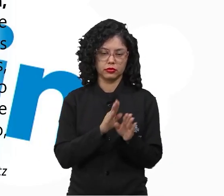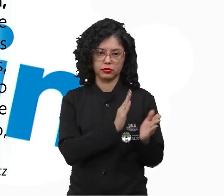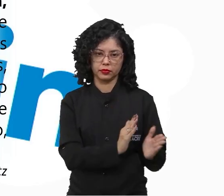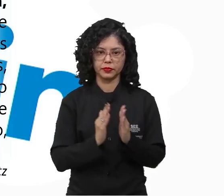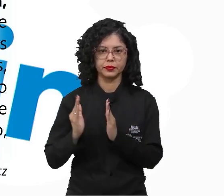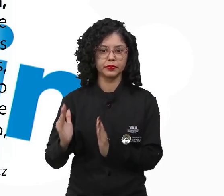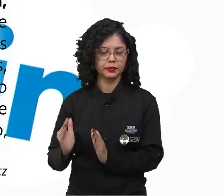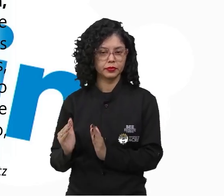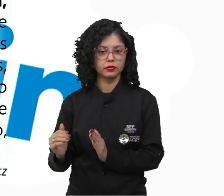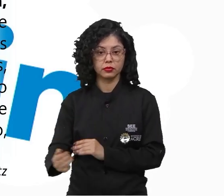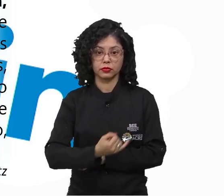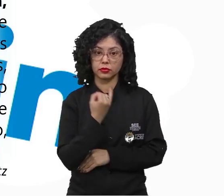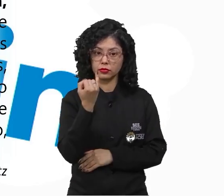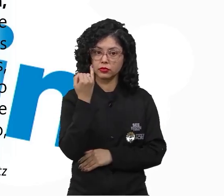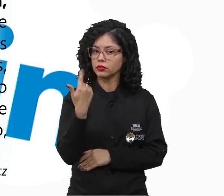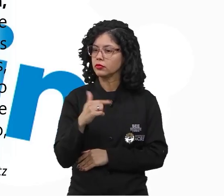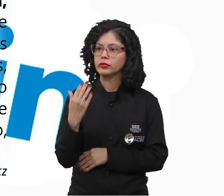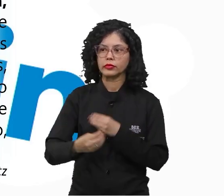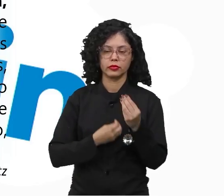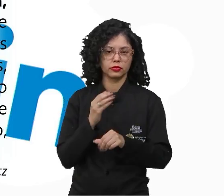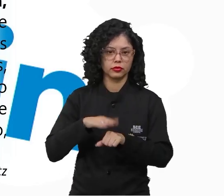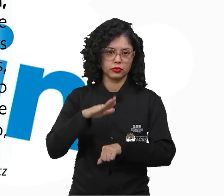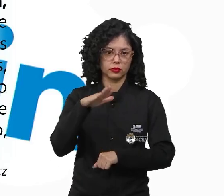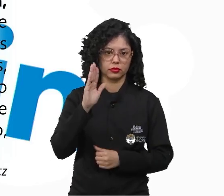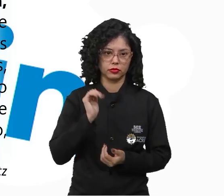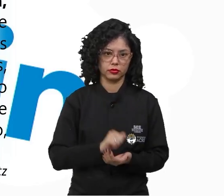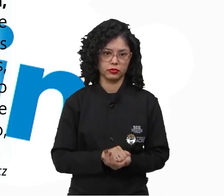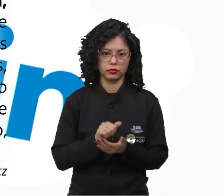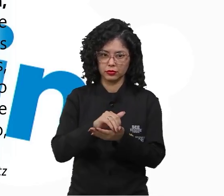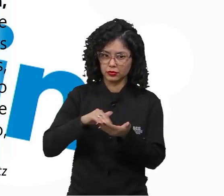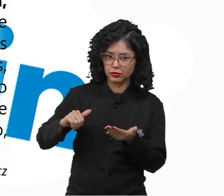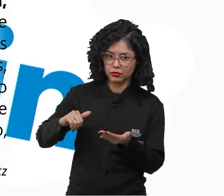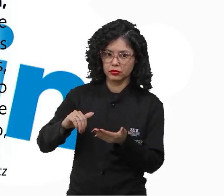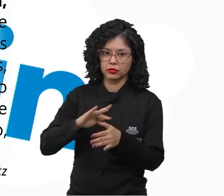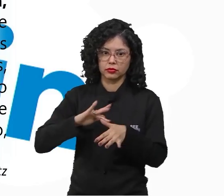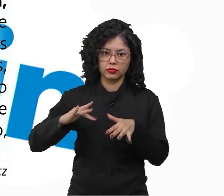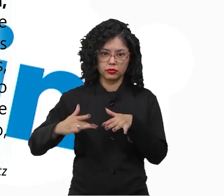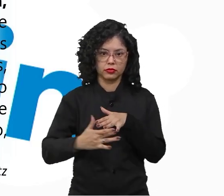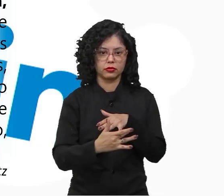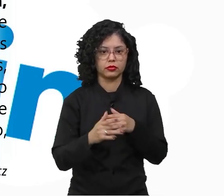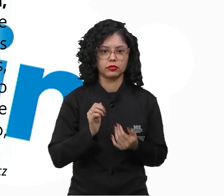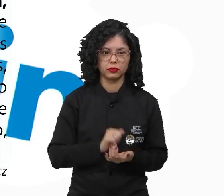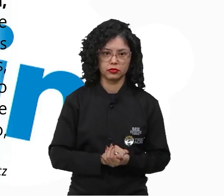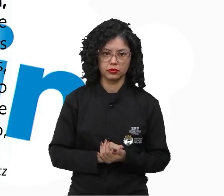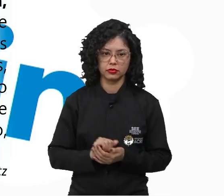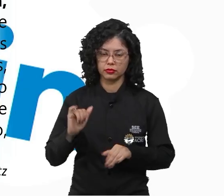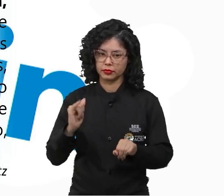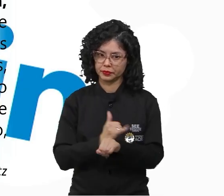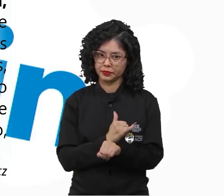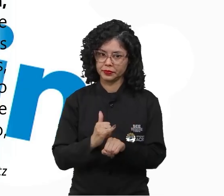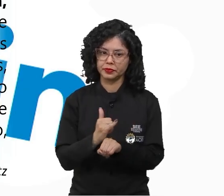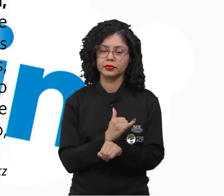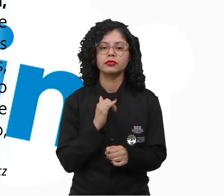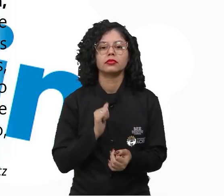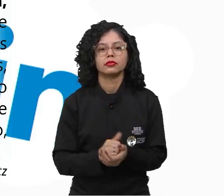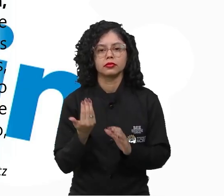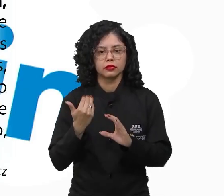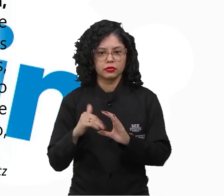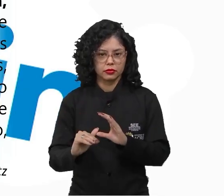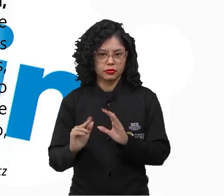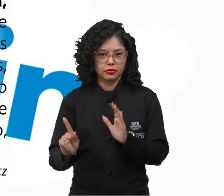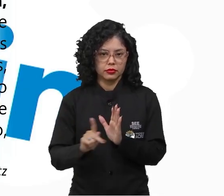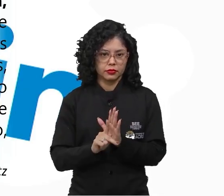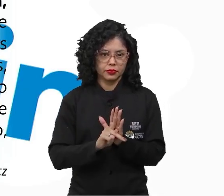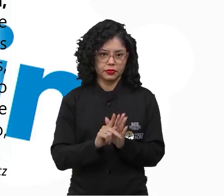parte essencial, quer dizer, não tem como mais tirar as redes sociais da estratégia aí publicitária,